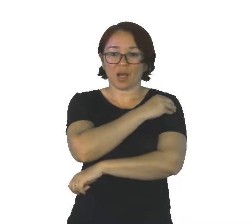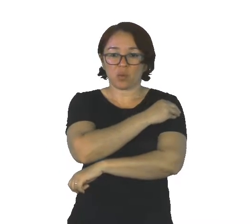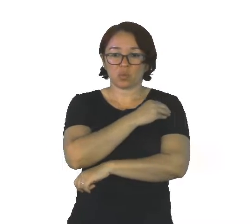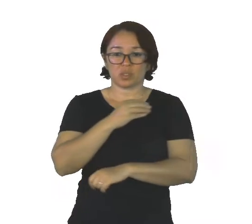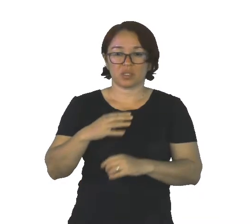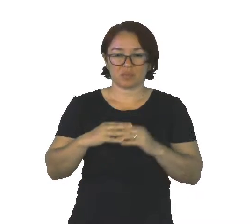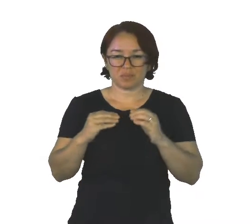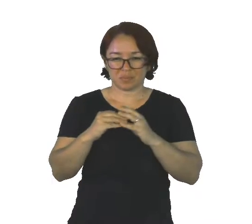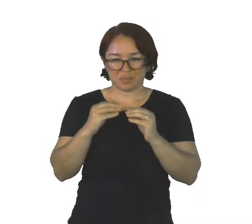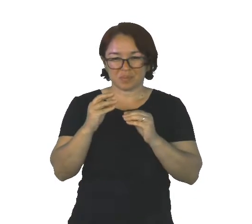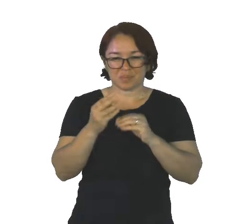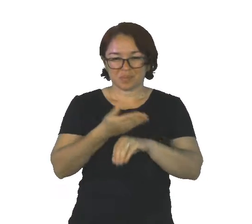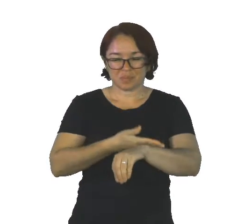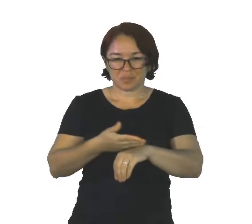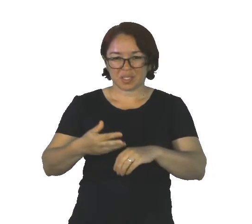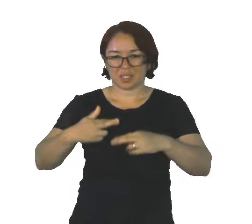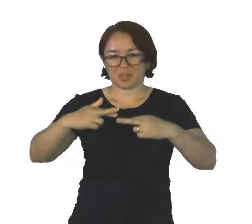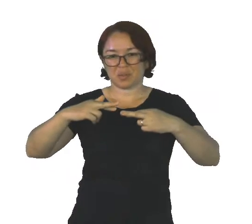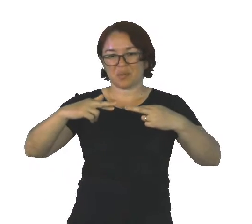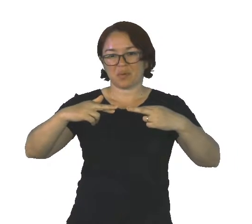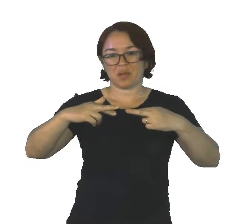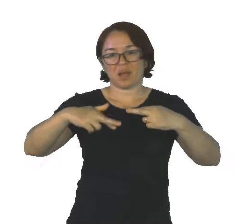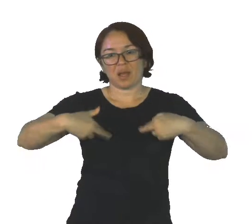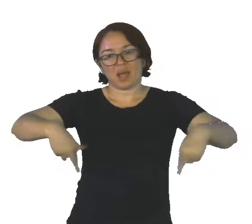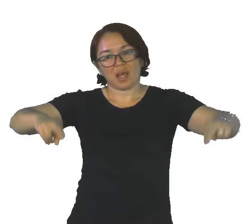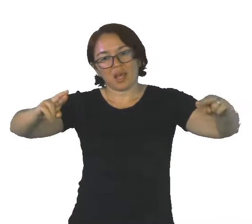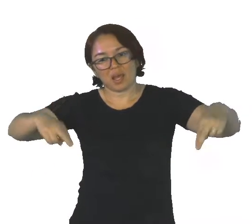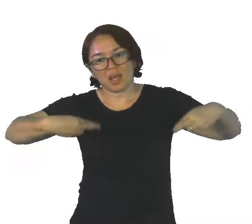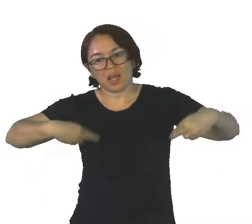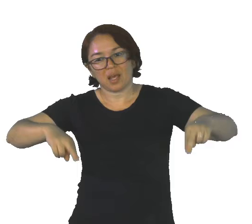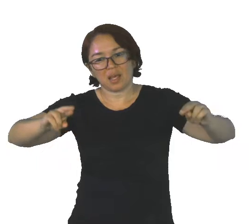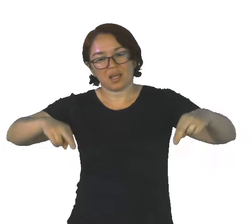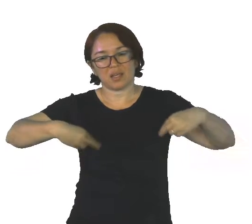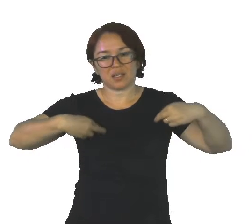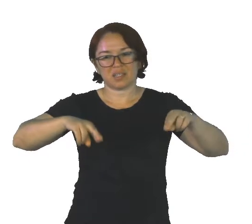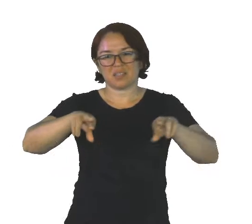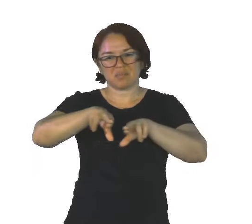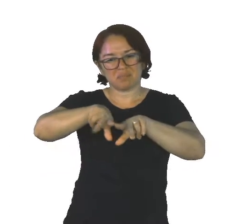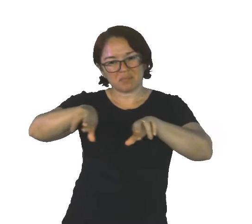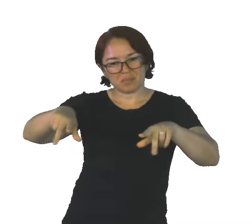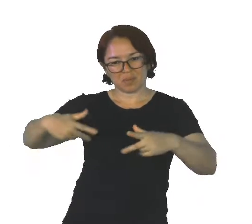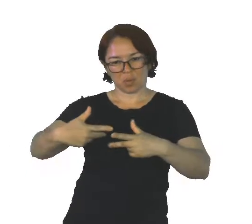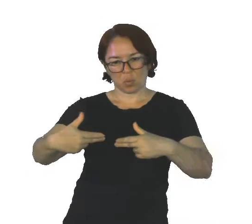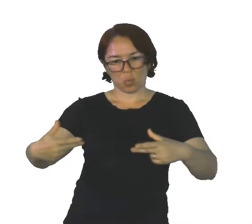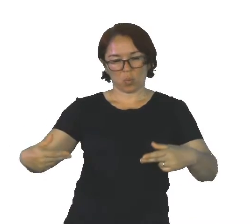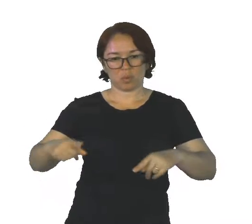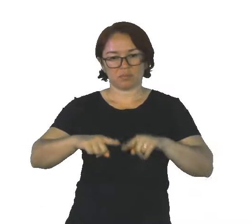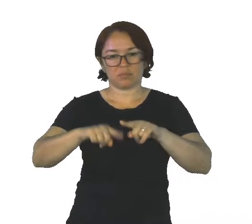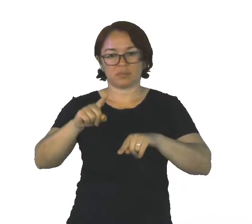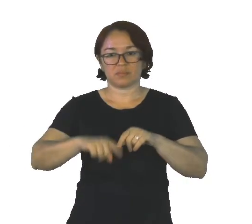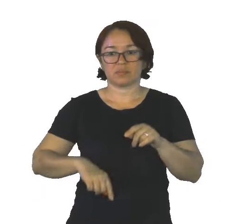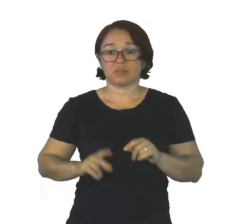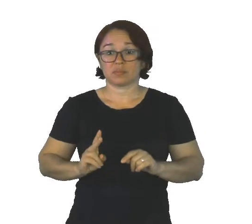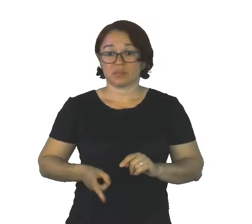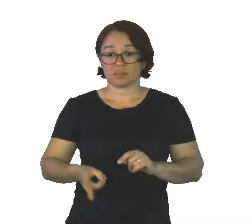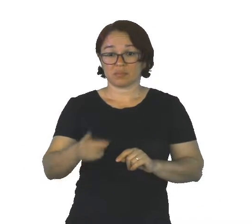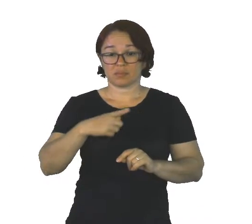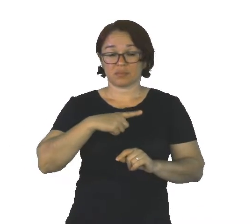saias. E claro, como todo povo indígena, os rituais são bastante presentes.